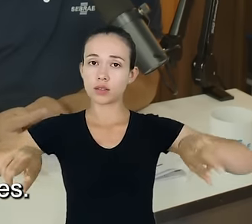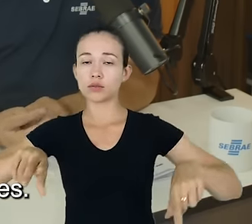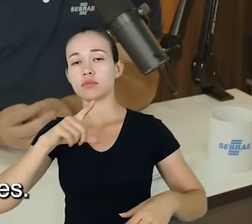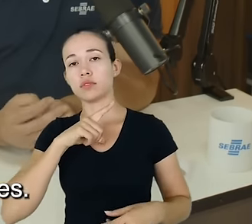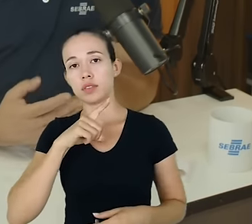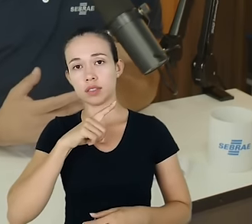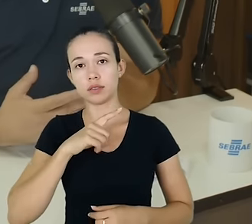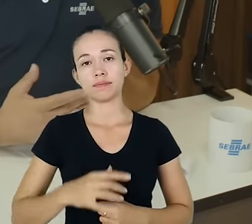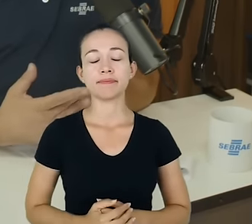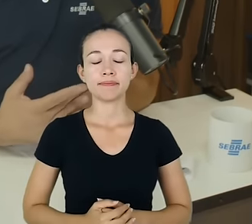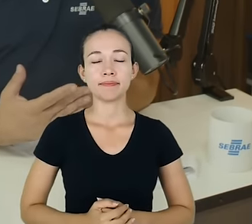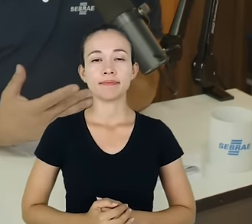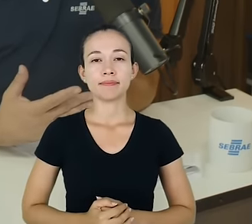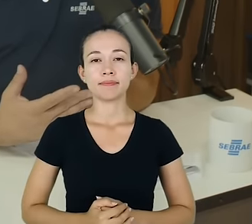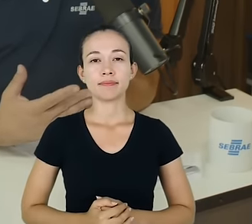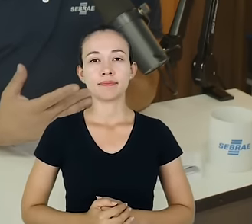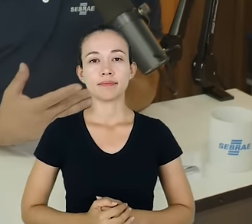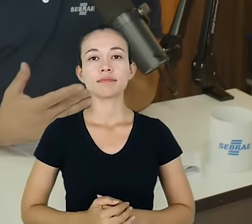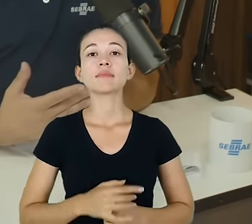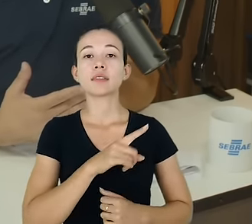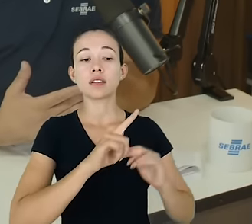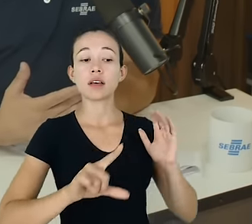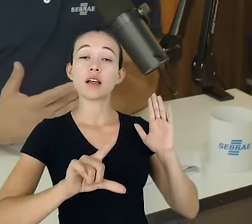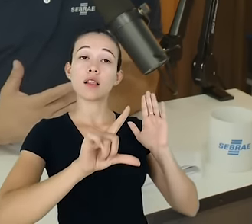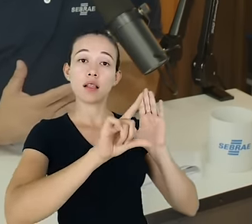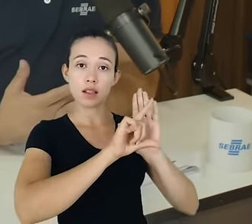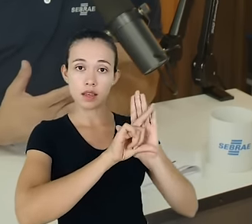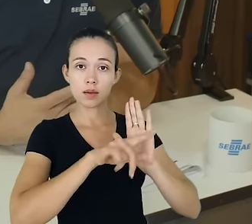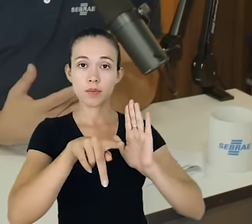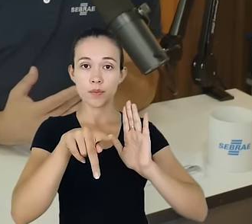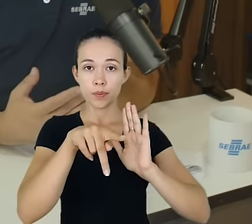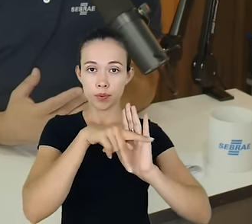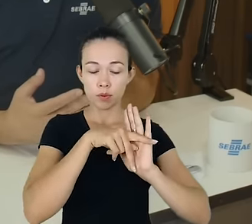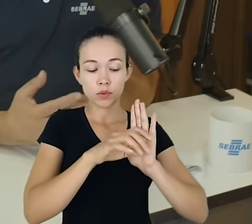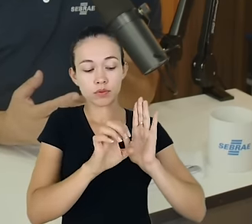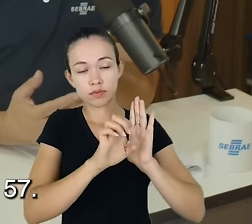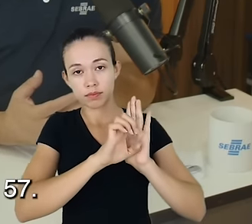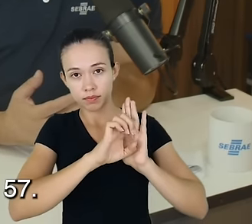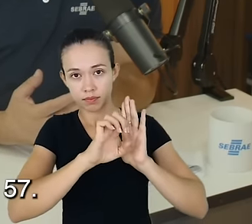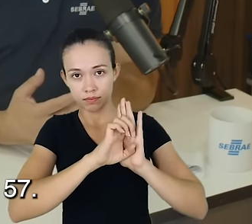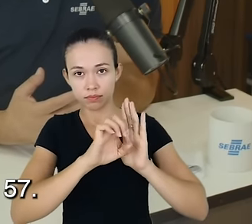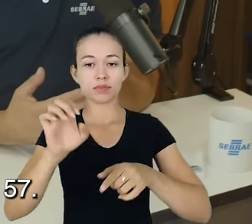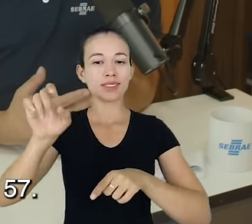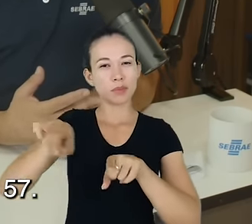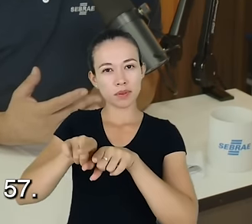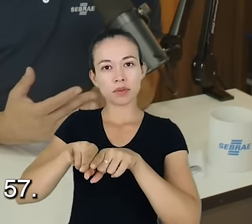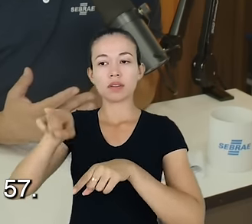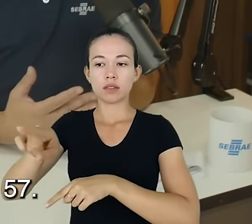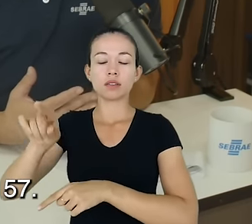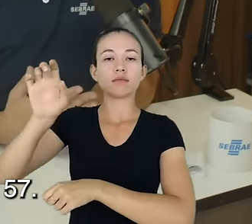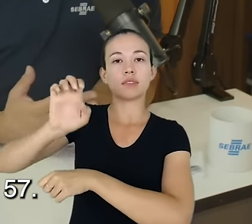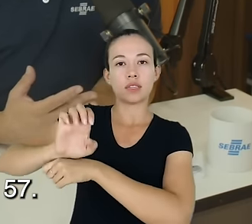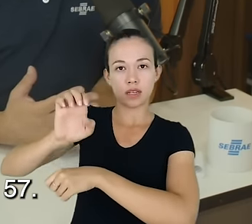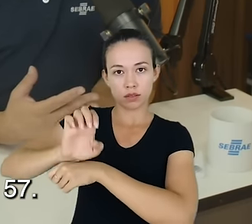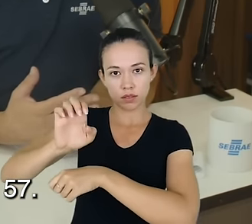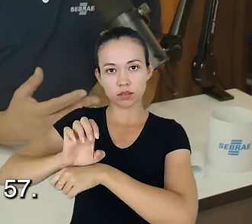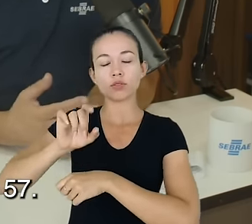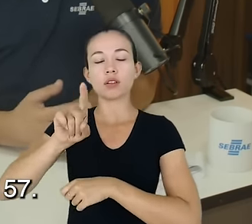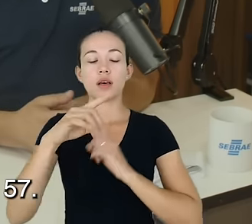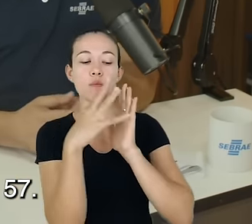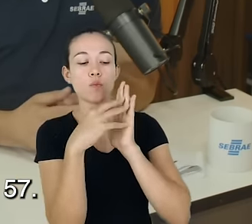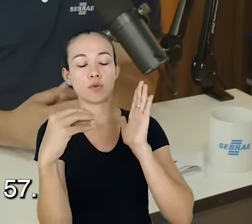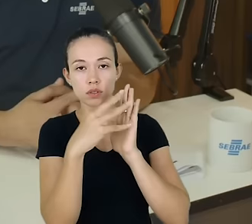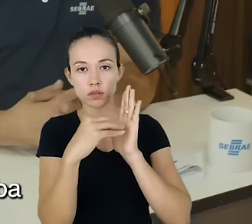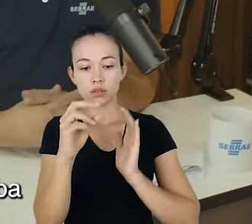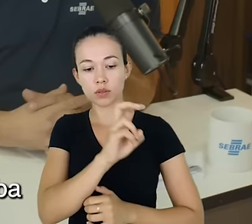eh ele é determinado por uma legislação Estadual né tanto esse modelo 55 como o modelo